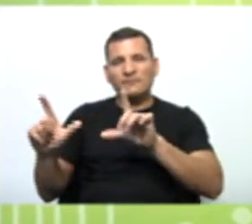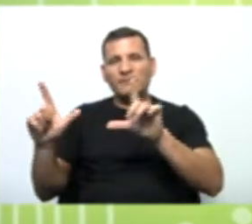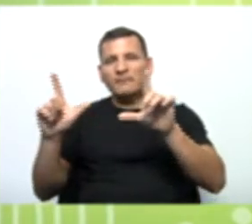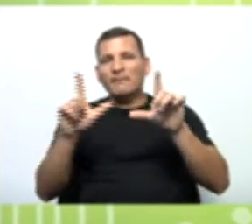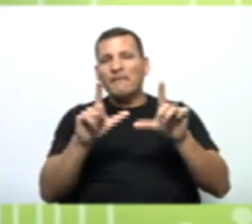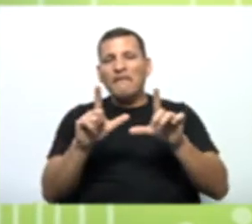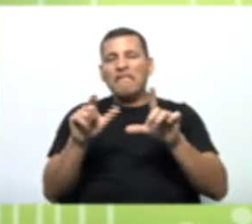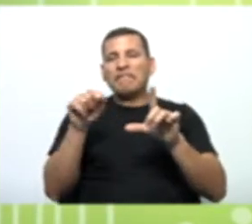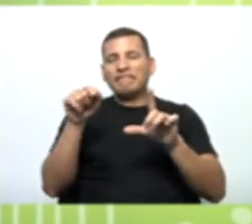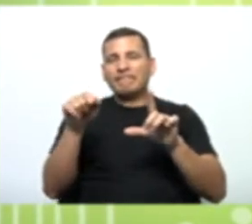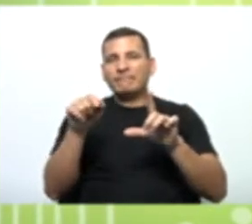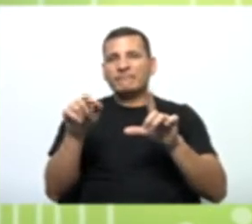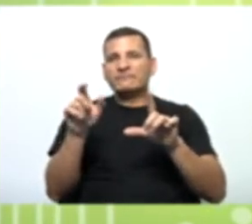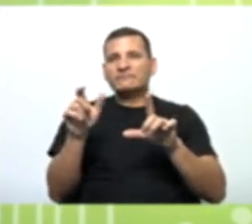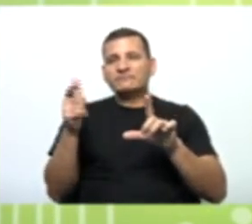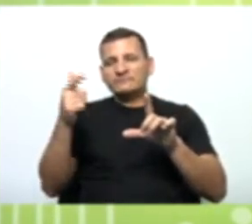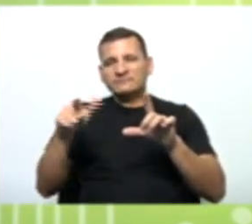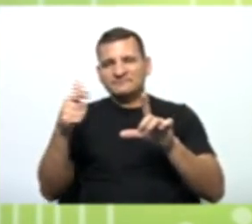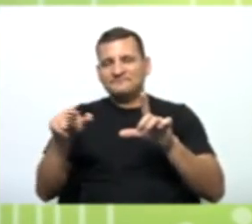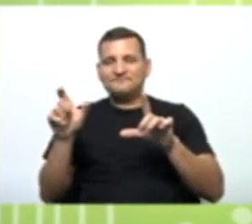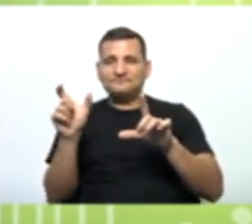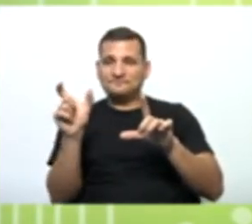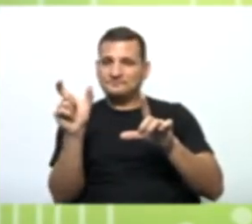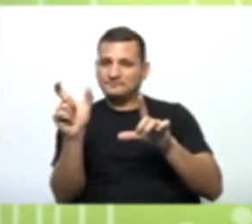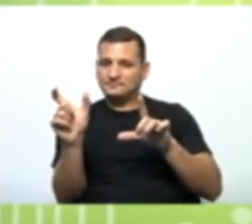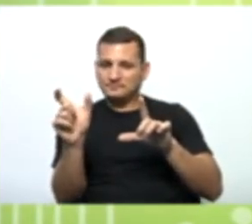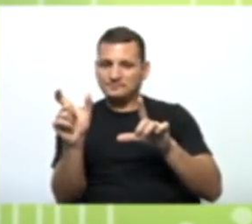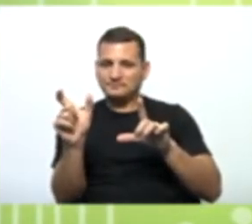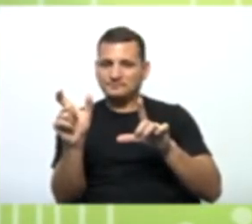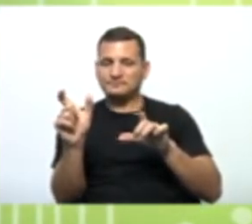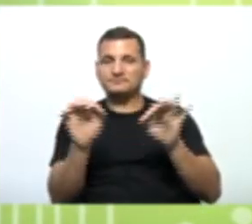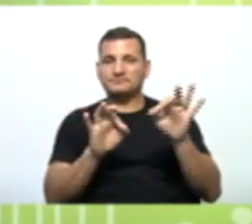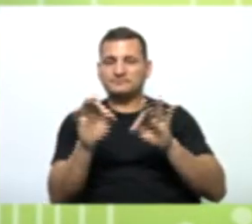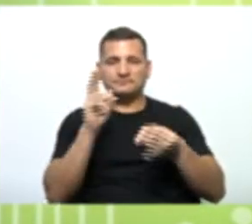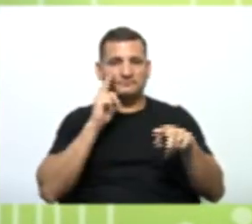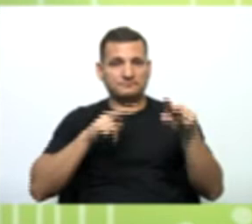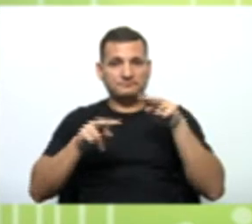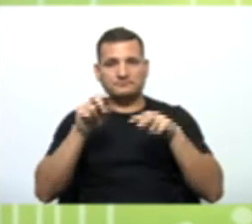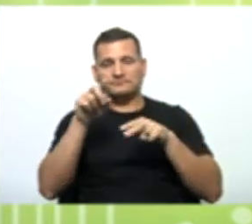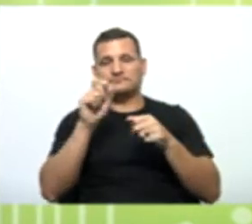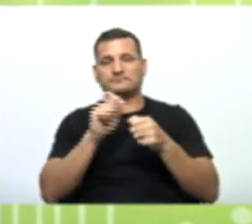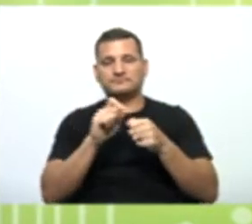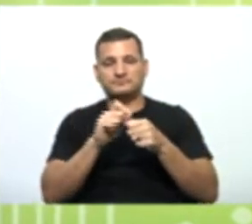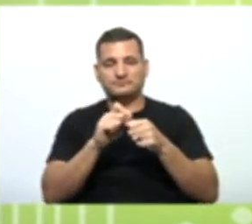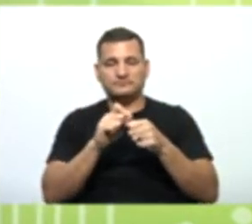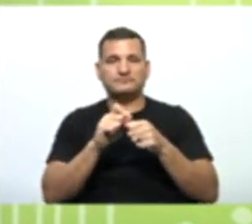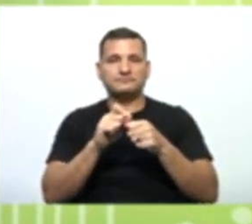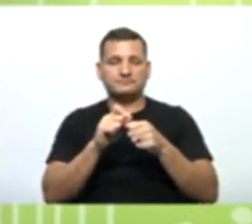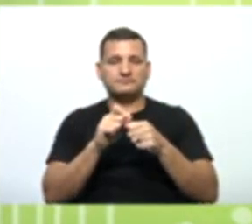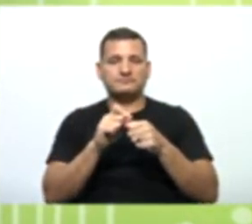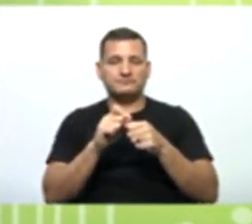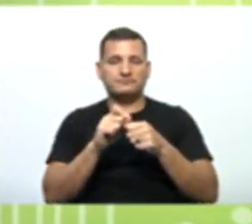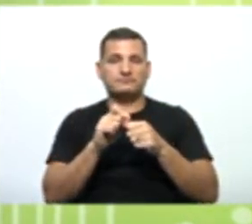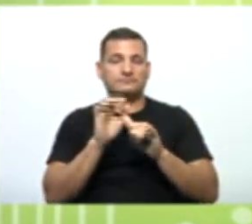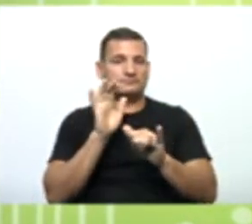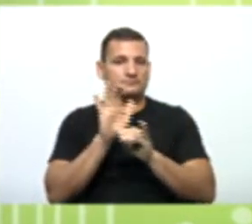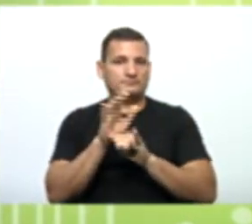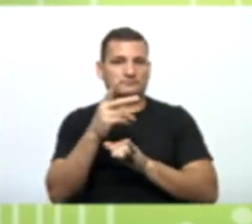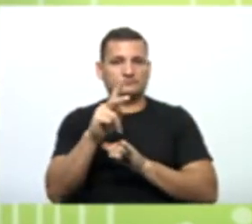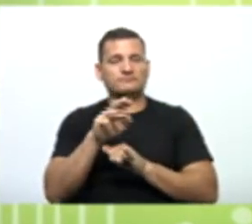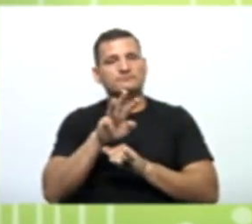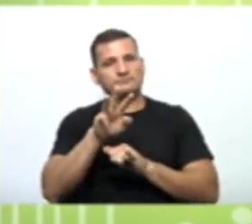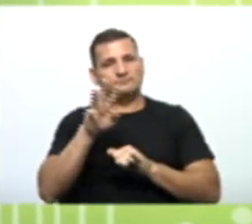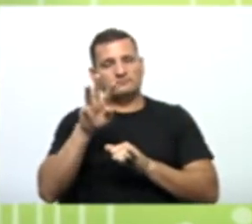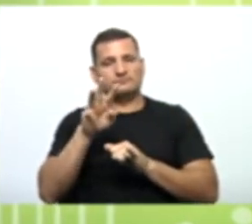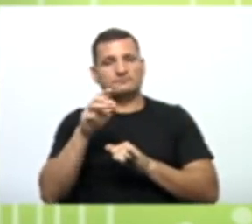tem que preservar essas repetições e preservar o planejamento visual que você fez. A identificação do site, ela tem